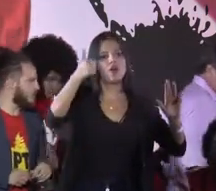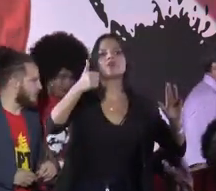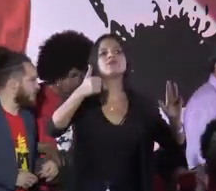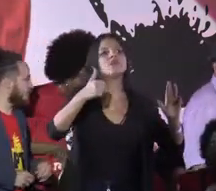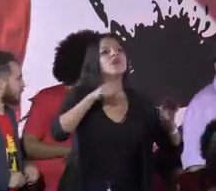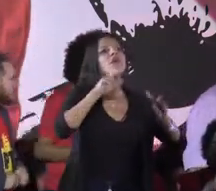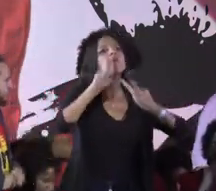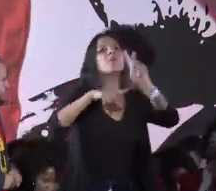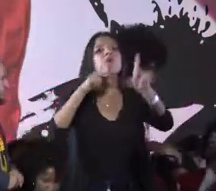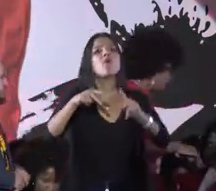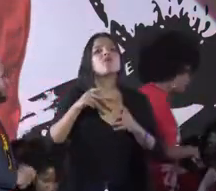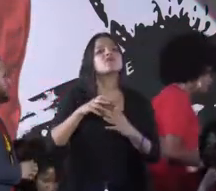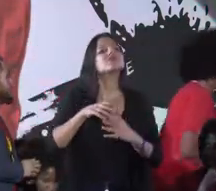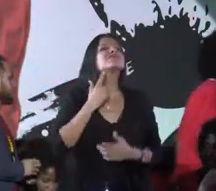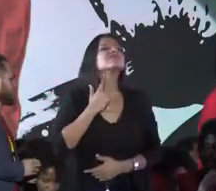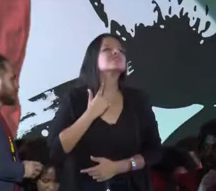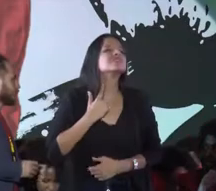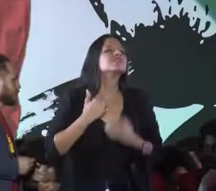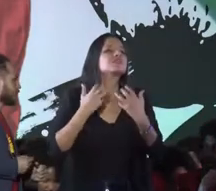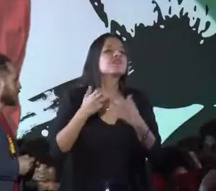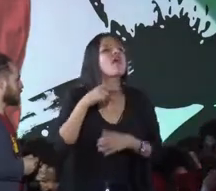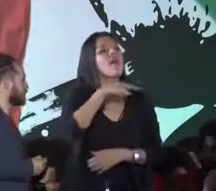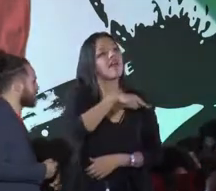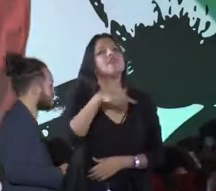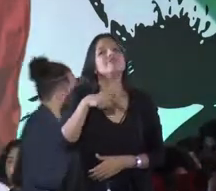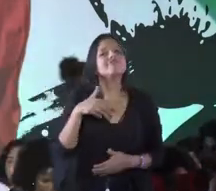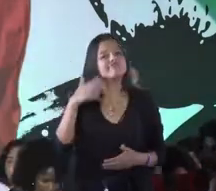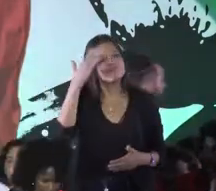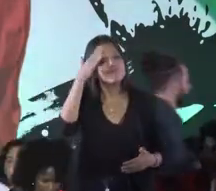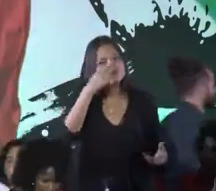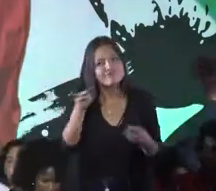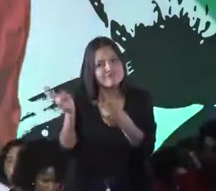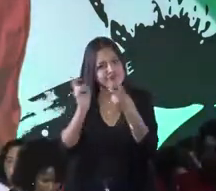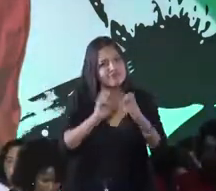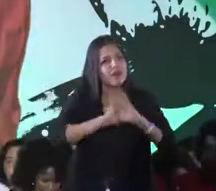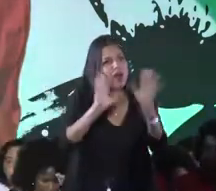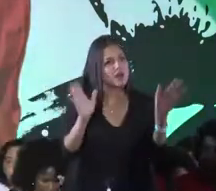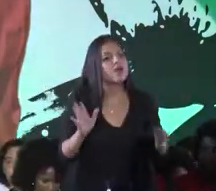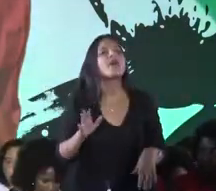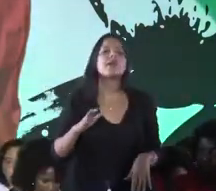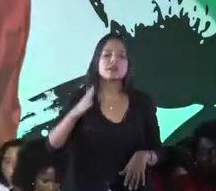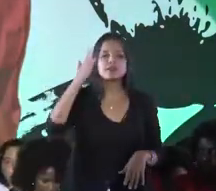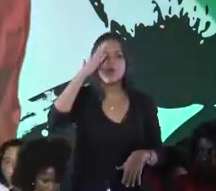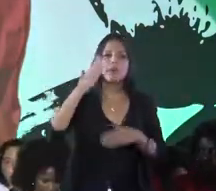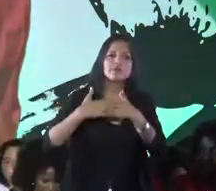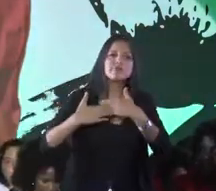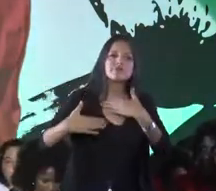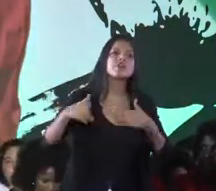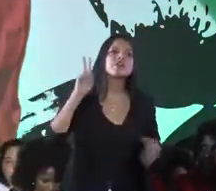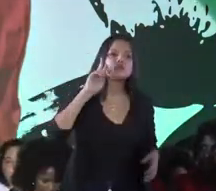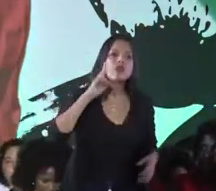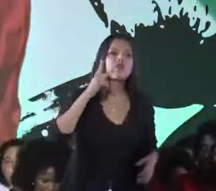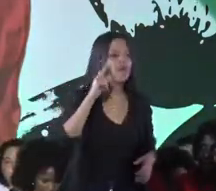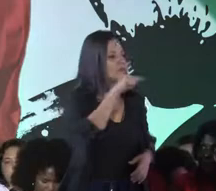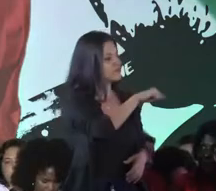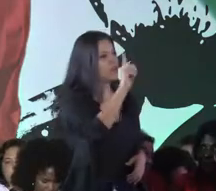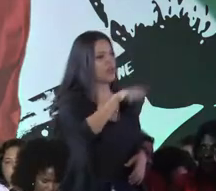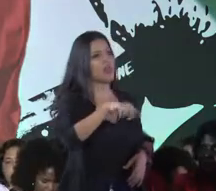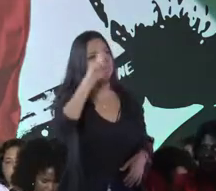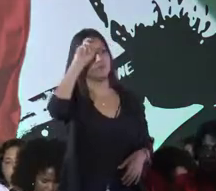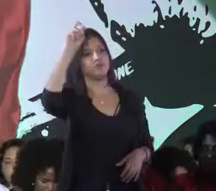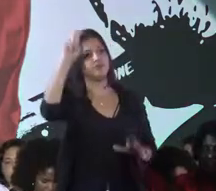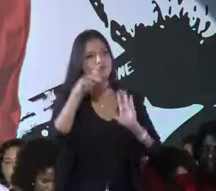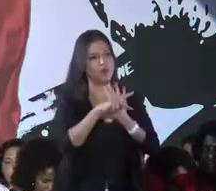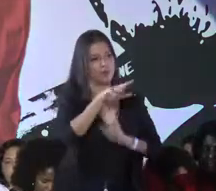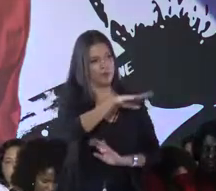anseios dos brasileiros, e que a história certamente haverá de reconhecer como um gênio da raça. Estou